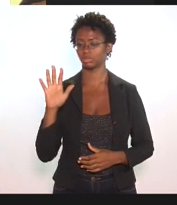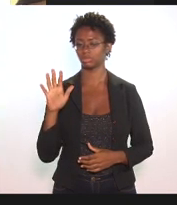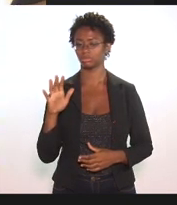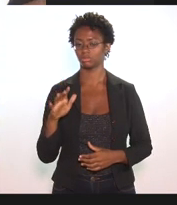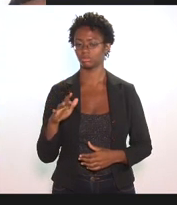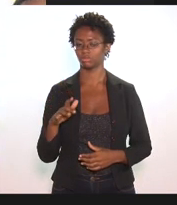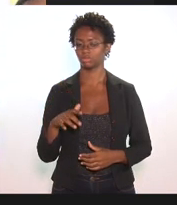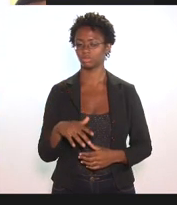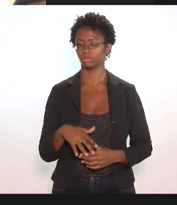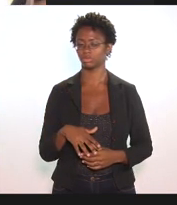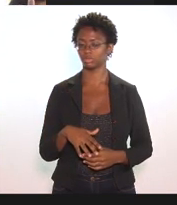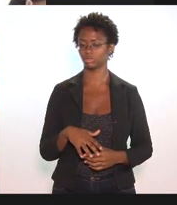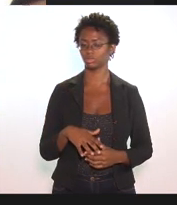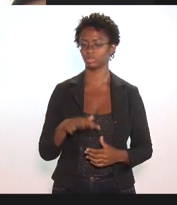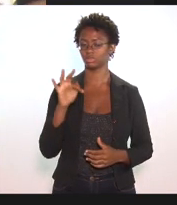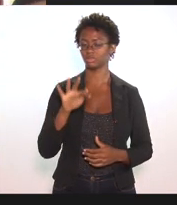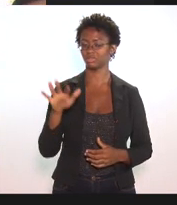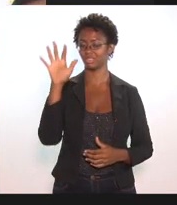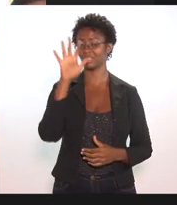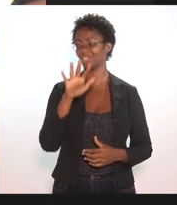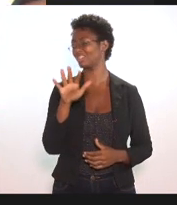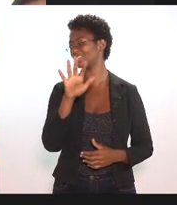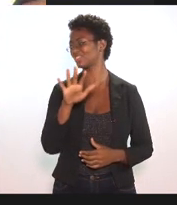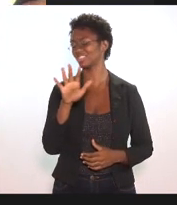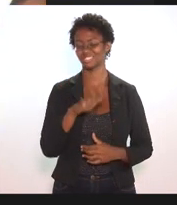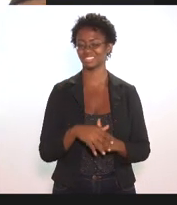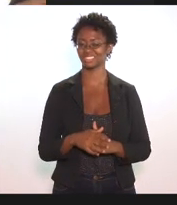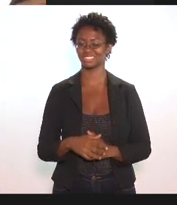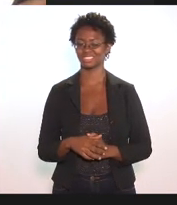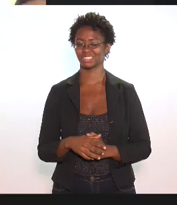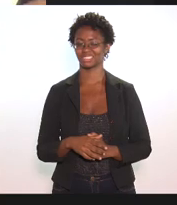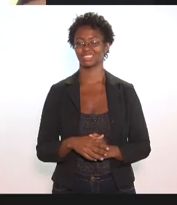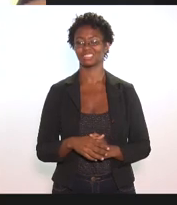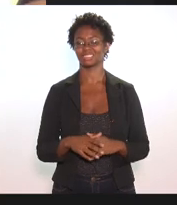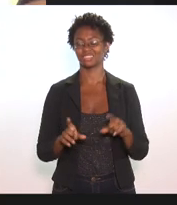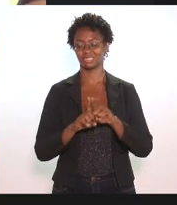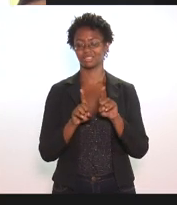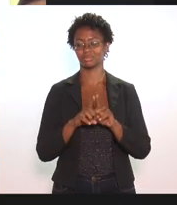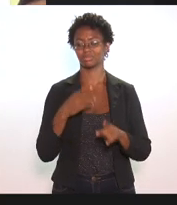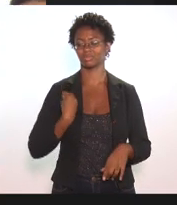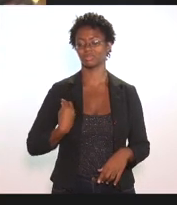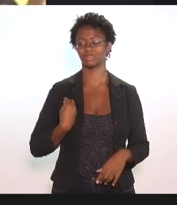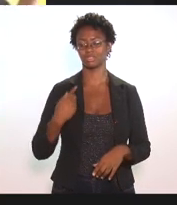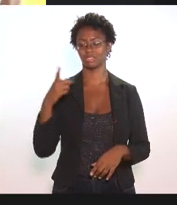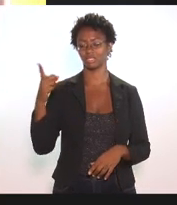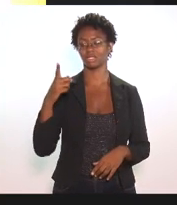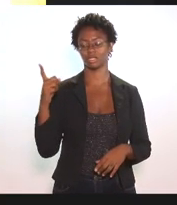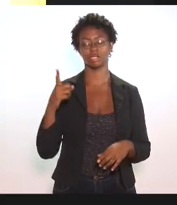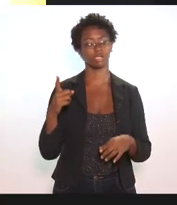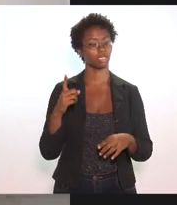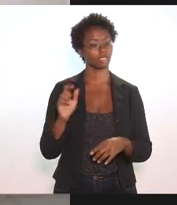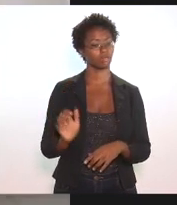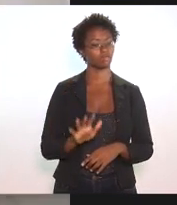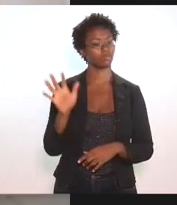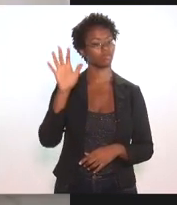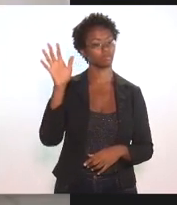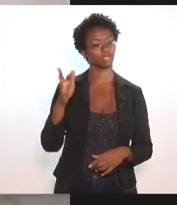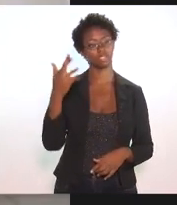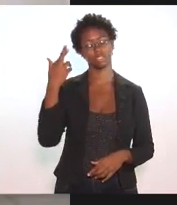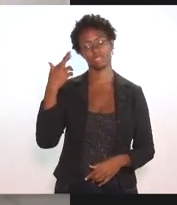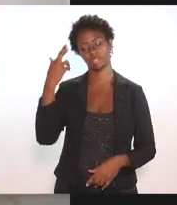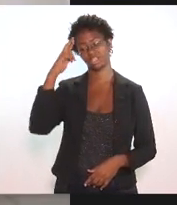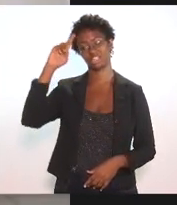FAFERJ, da Federação, já estou concluindo, da Federação de favelas participando, lideranças de